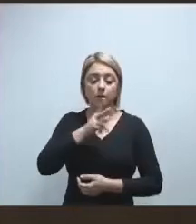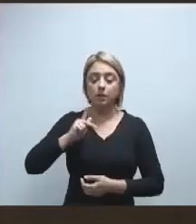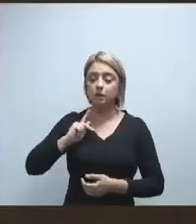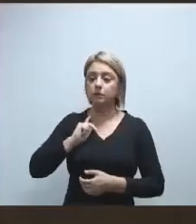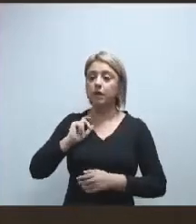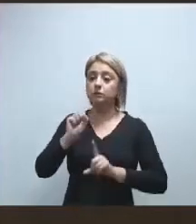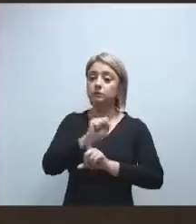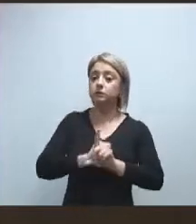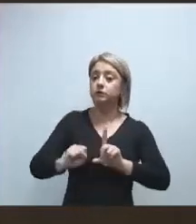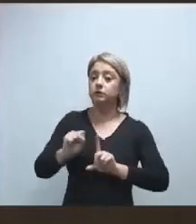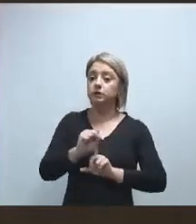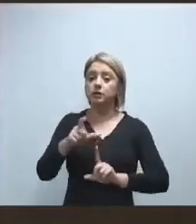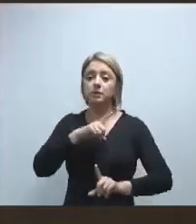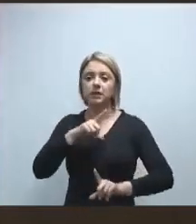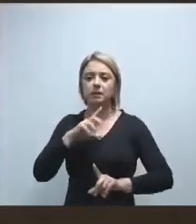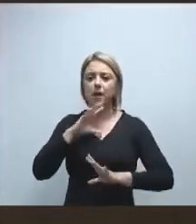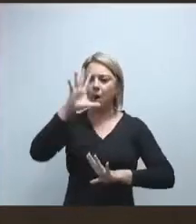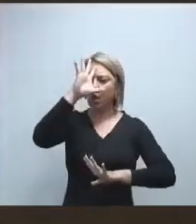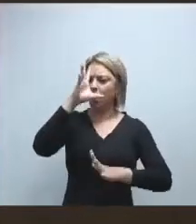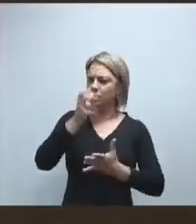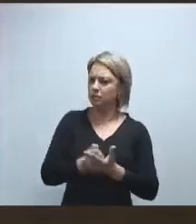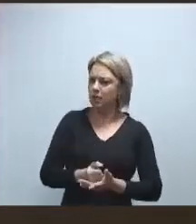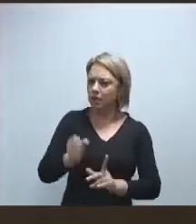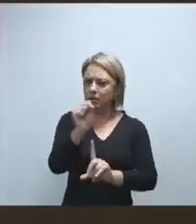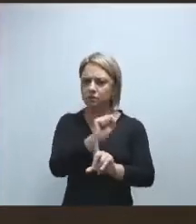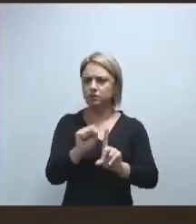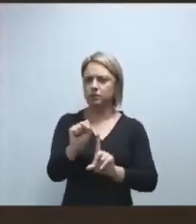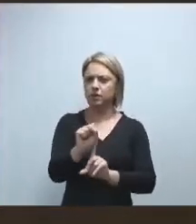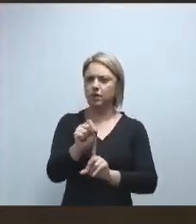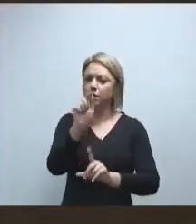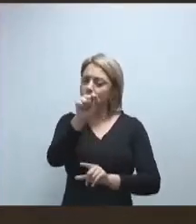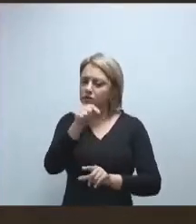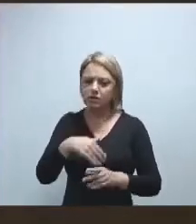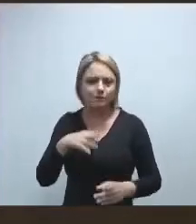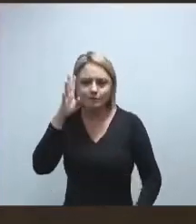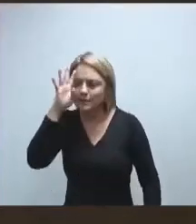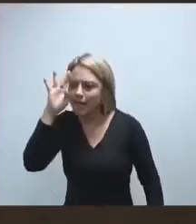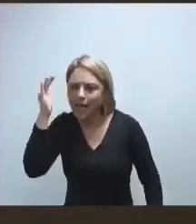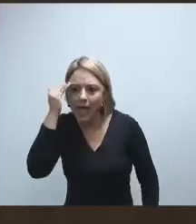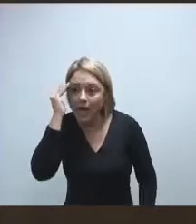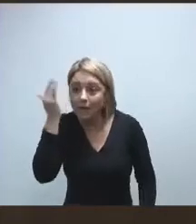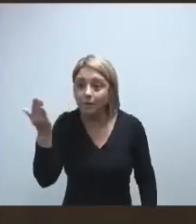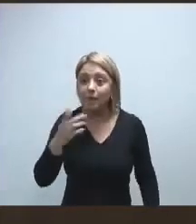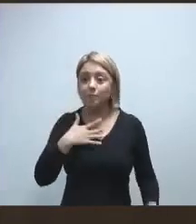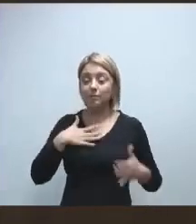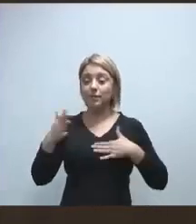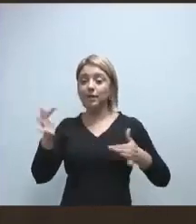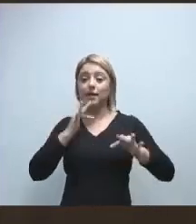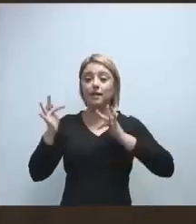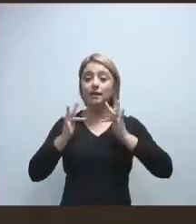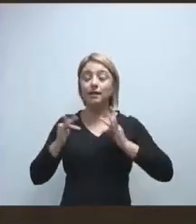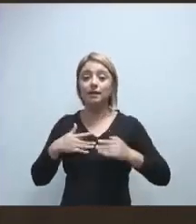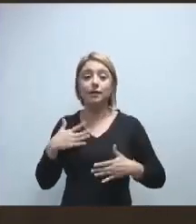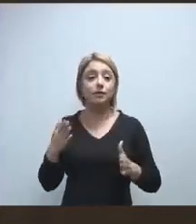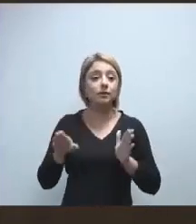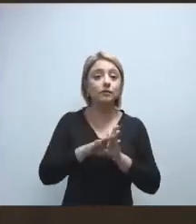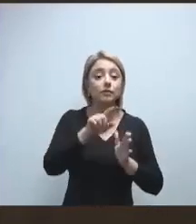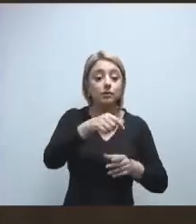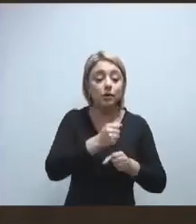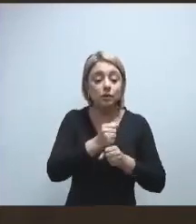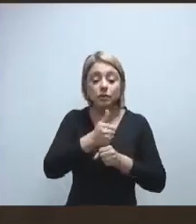com a sociedade pra ter maior reconhecimento social vocês não imaginam a minha alegria quando eu vi em